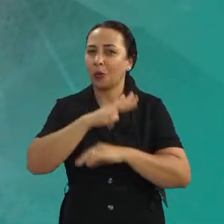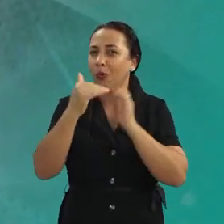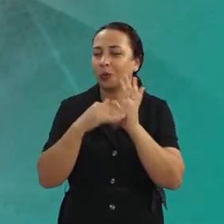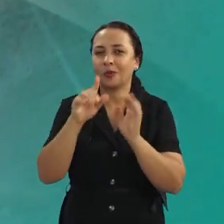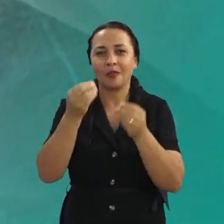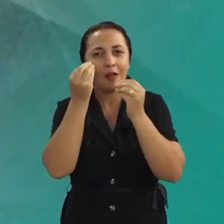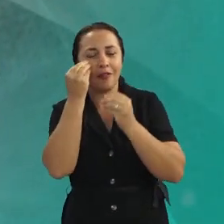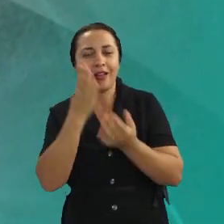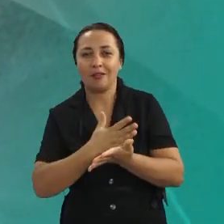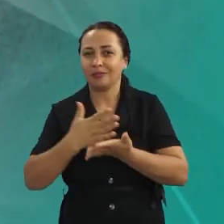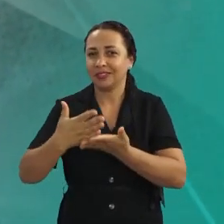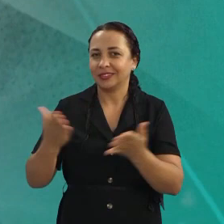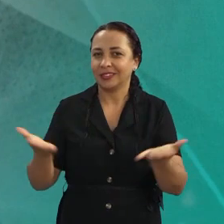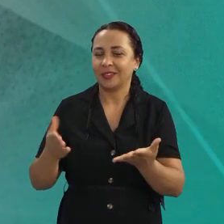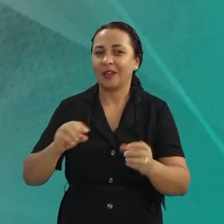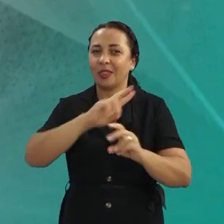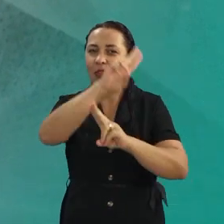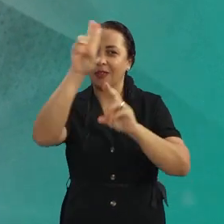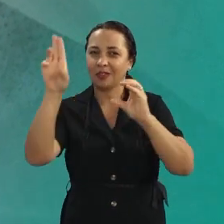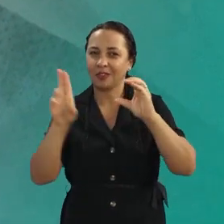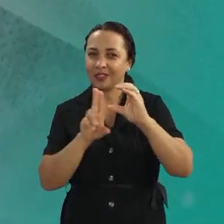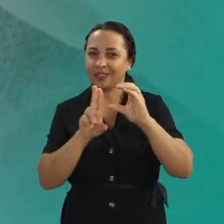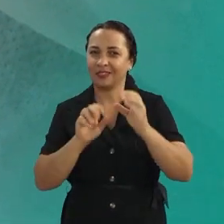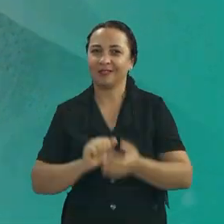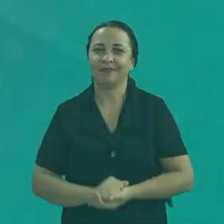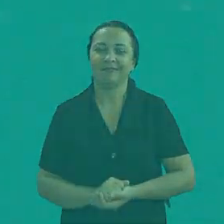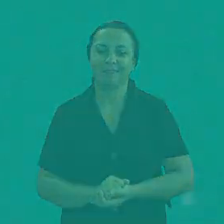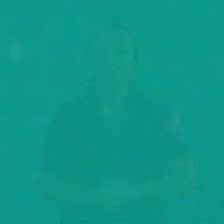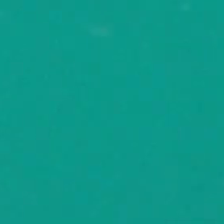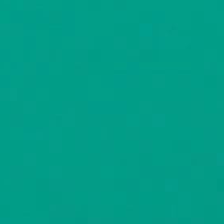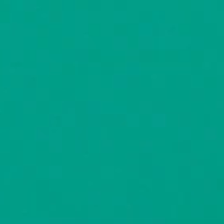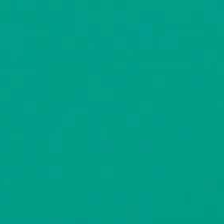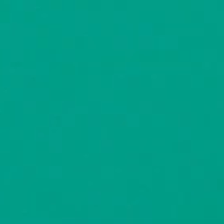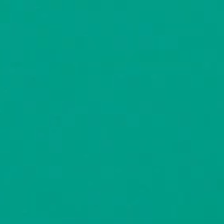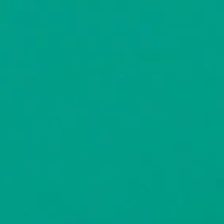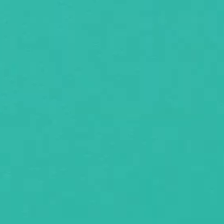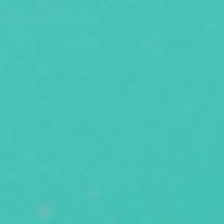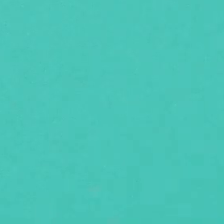tudo isso você confere a partir de agora no universo